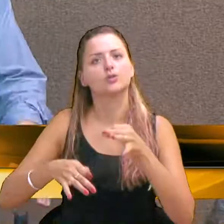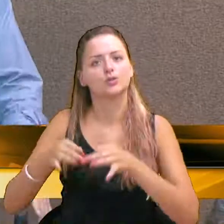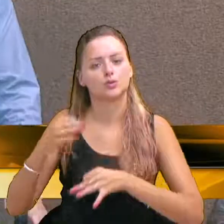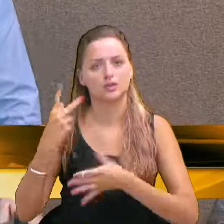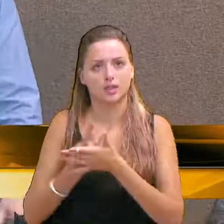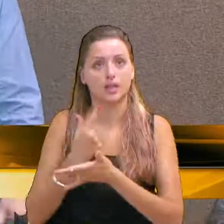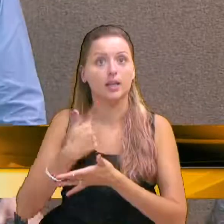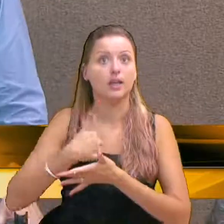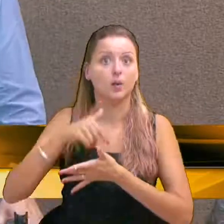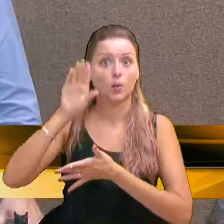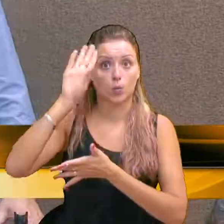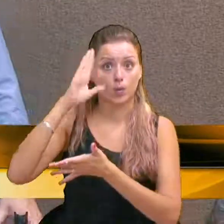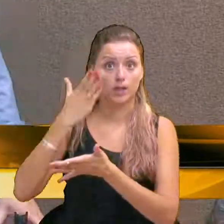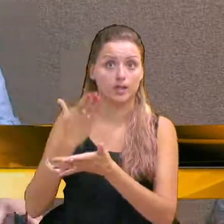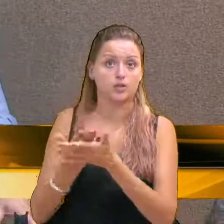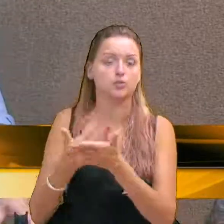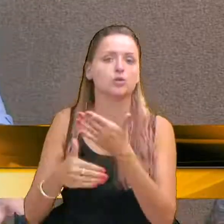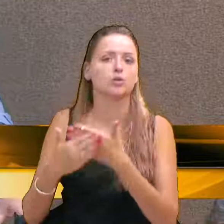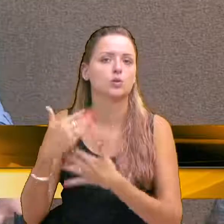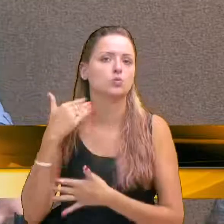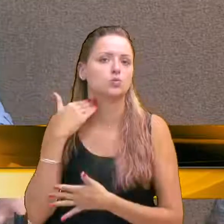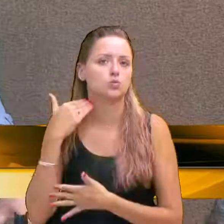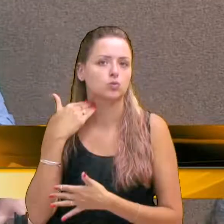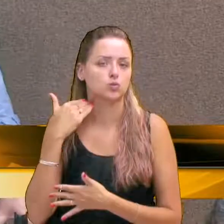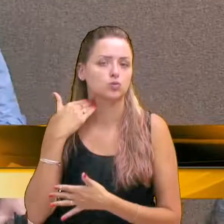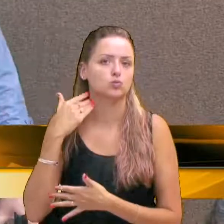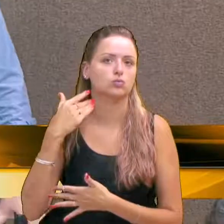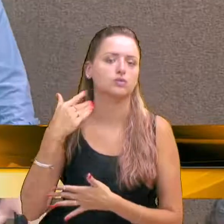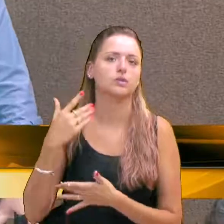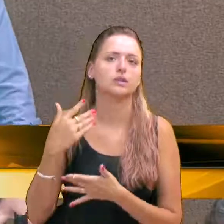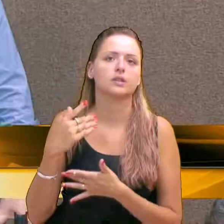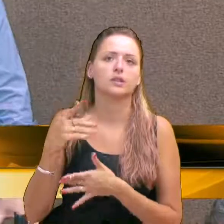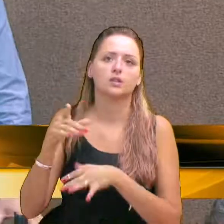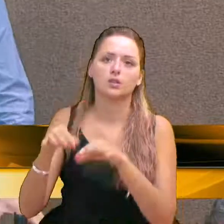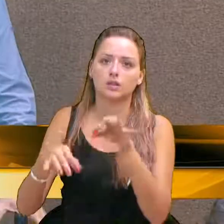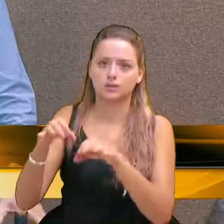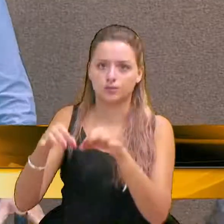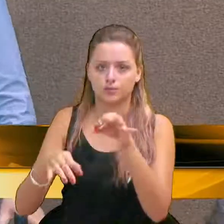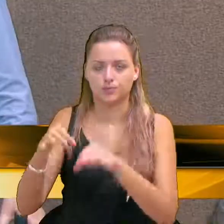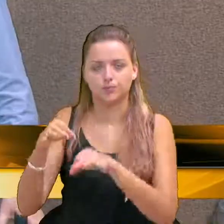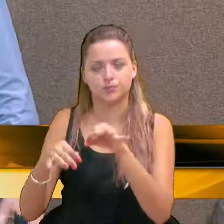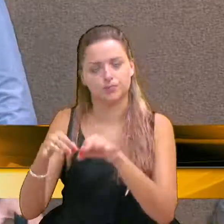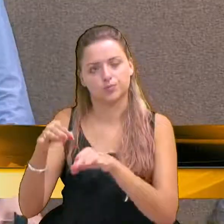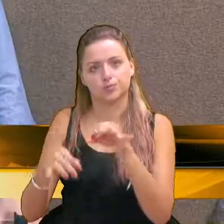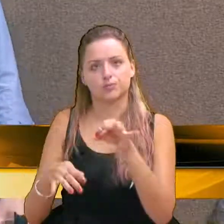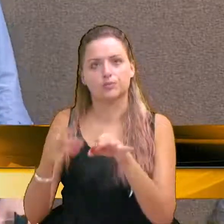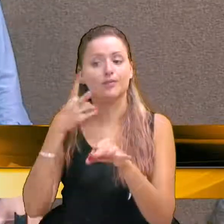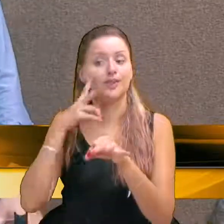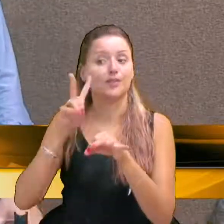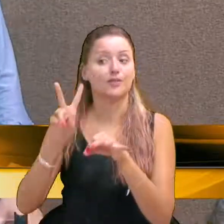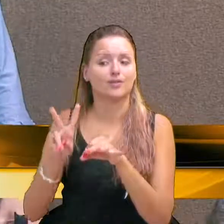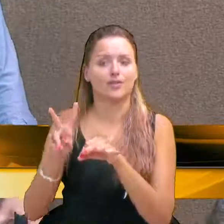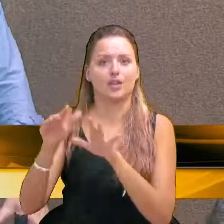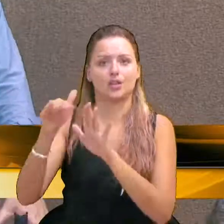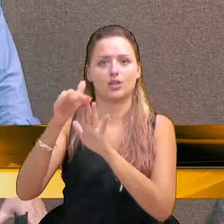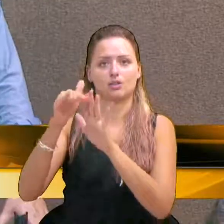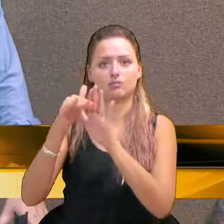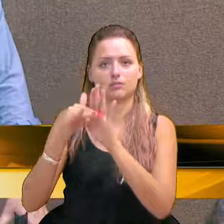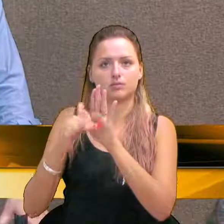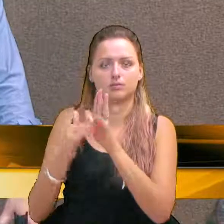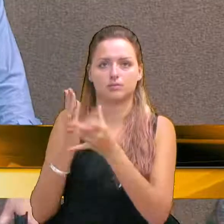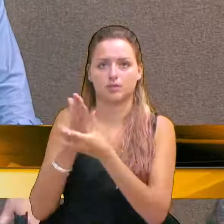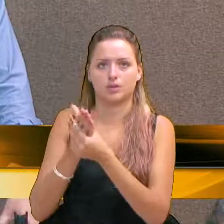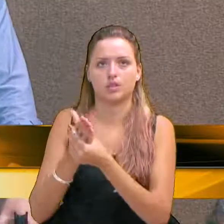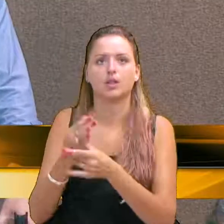Eu espero que os desembargadores do nosso tribunal analisem com muita seriedade essa sentença, porque não